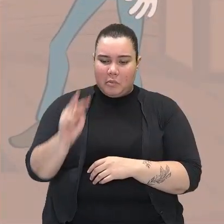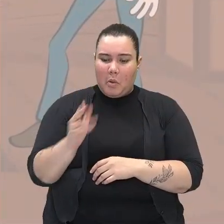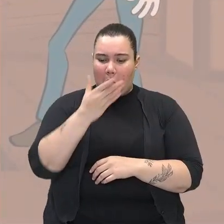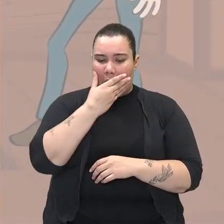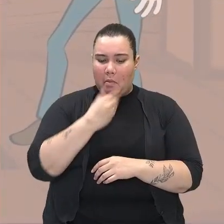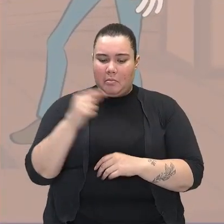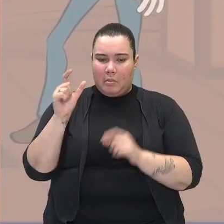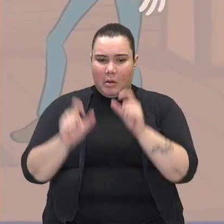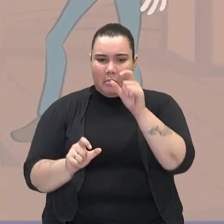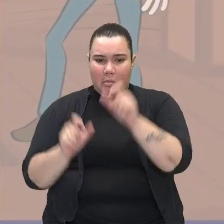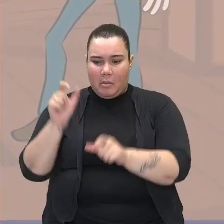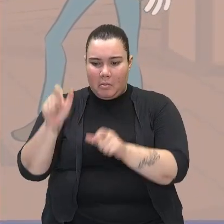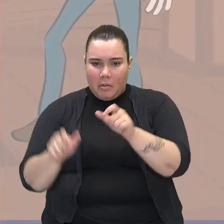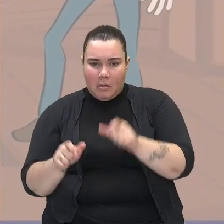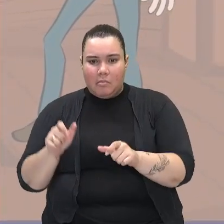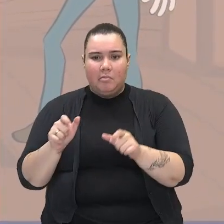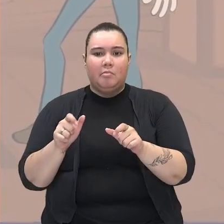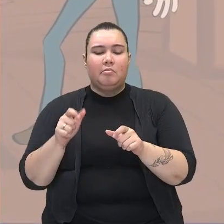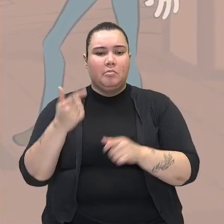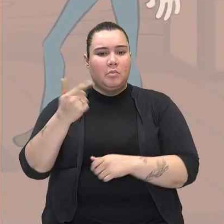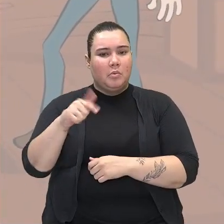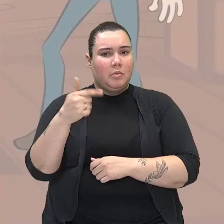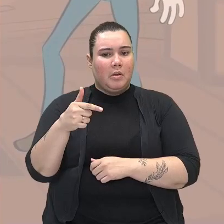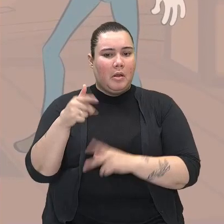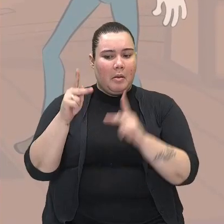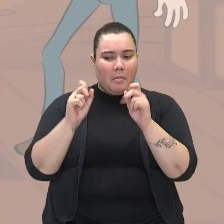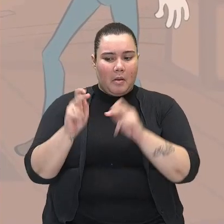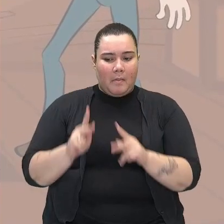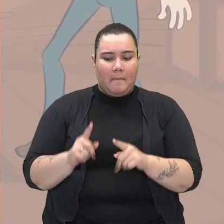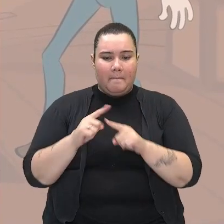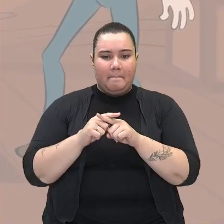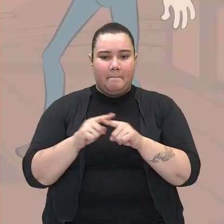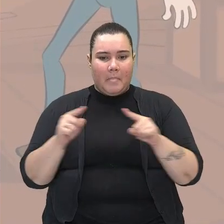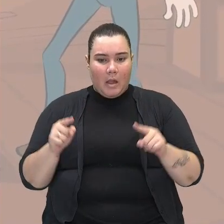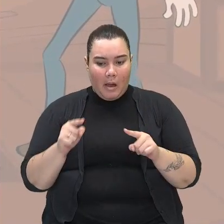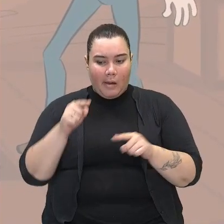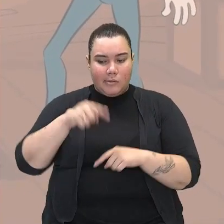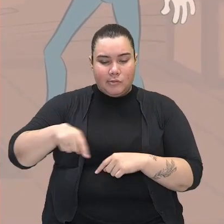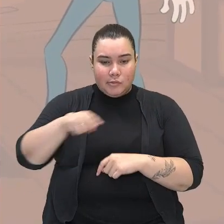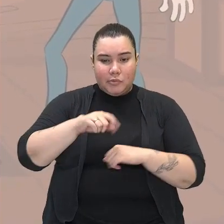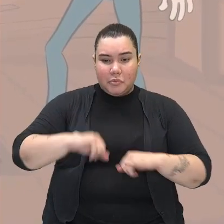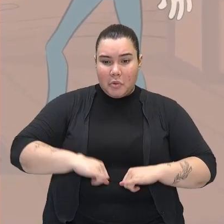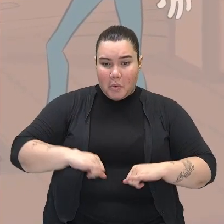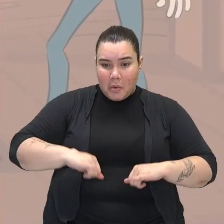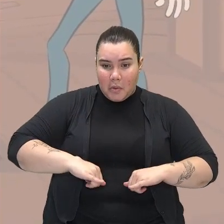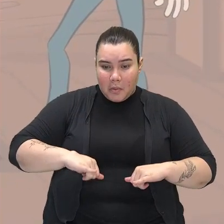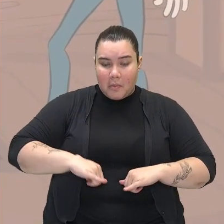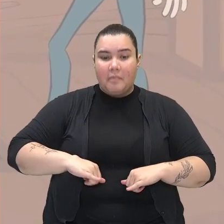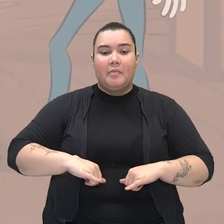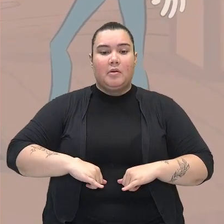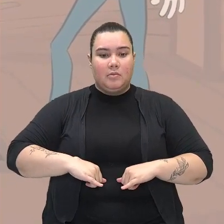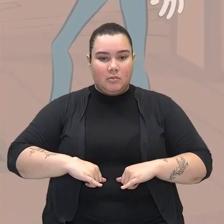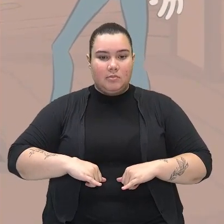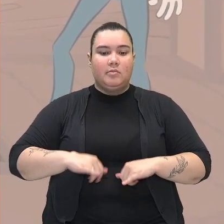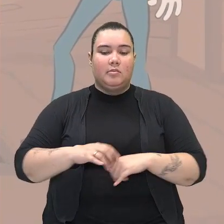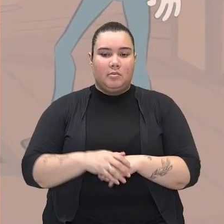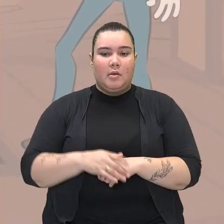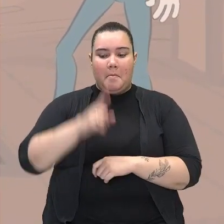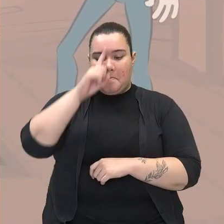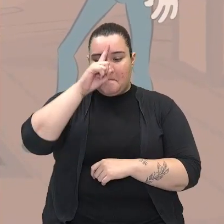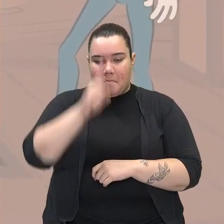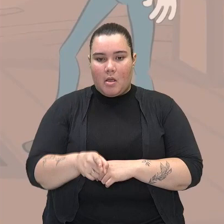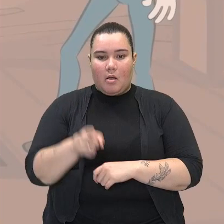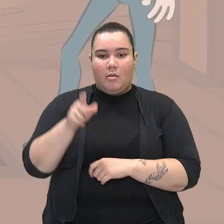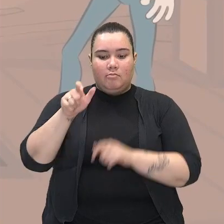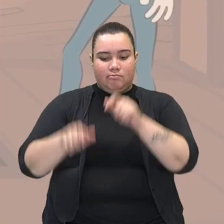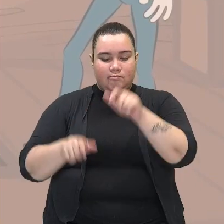que não encontram em vós mais que o rir calmo da turba, que excita a fúria do algoz? Quem